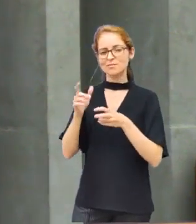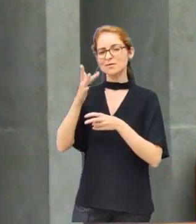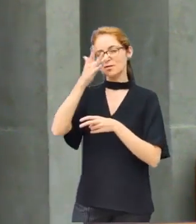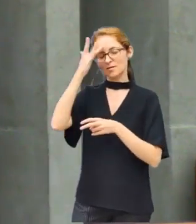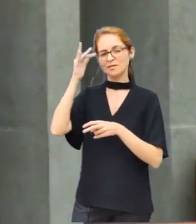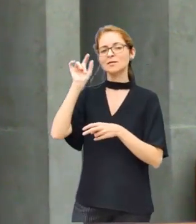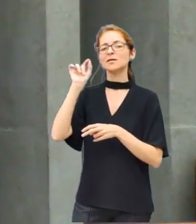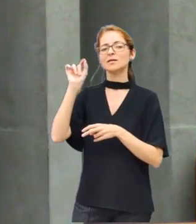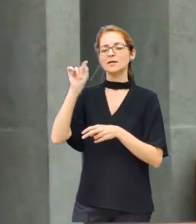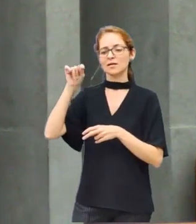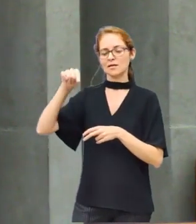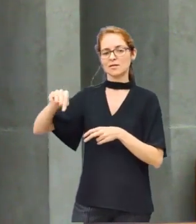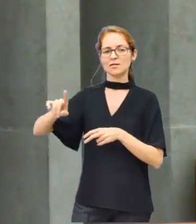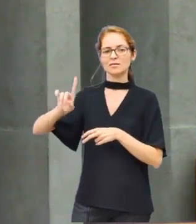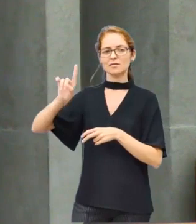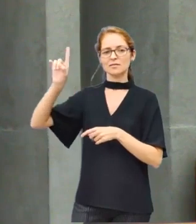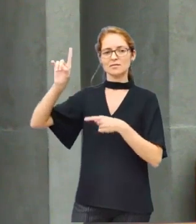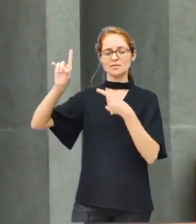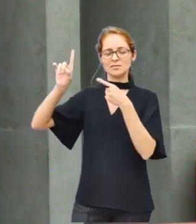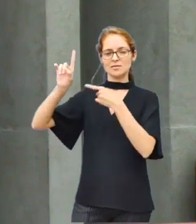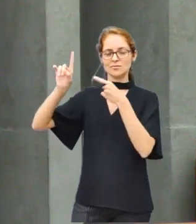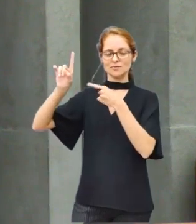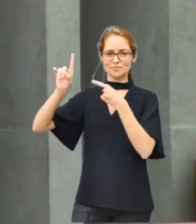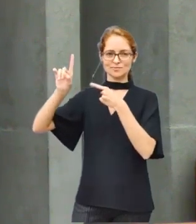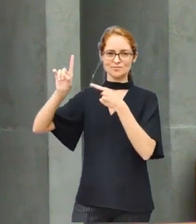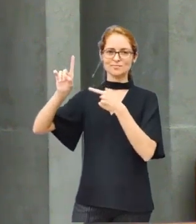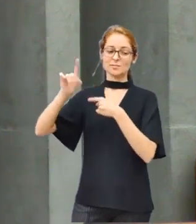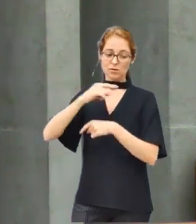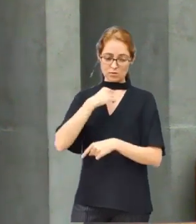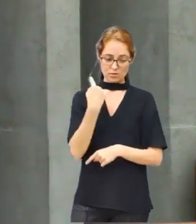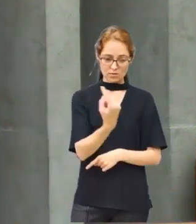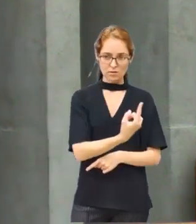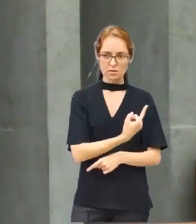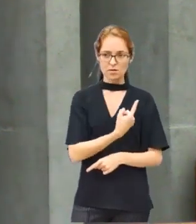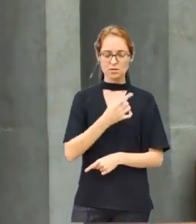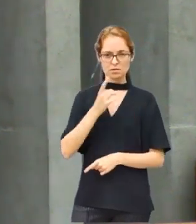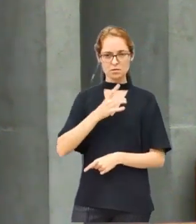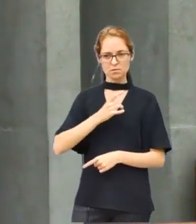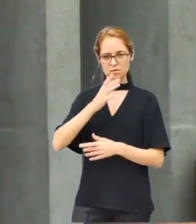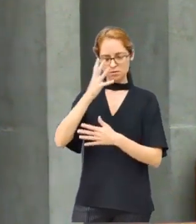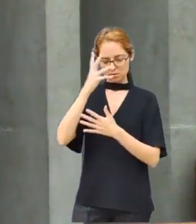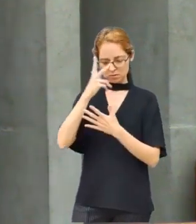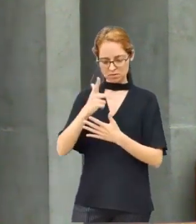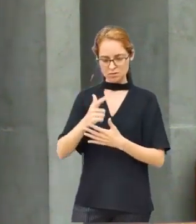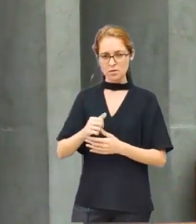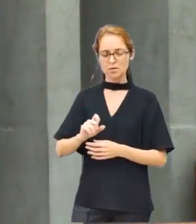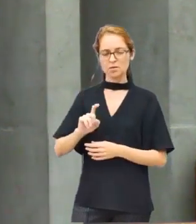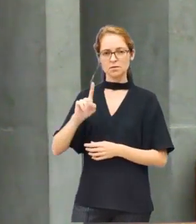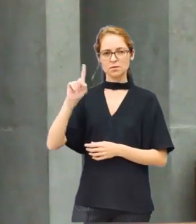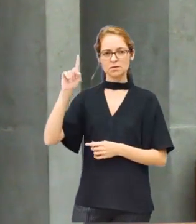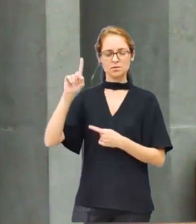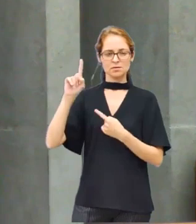esse Deus. Então eles temeram, adoraram a esse Deus.